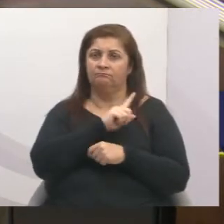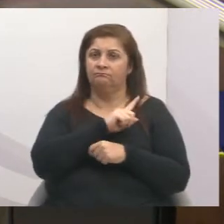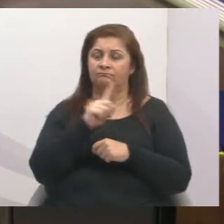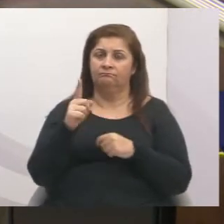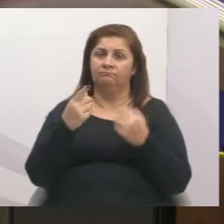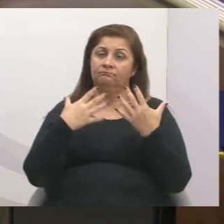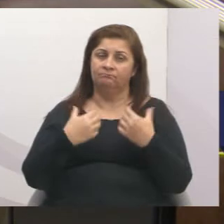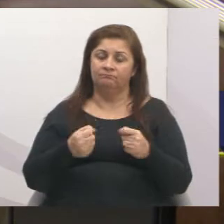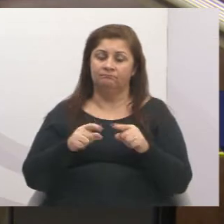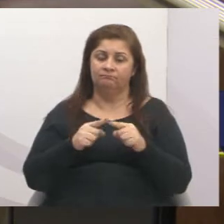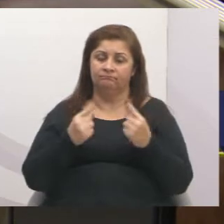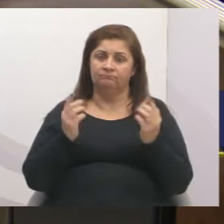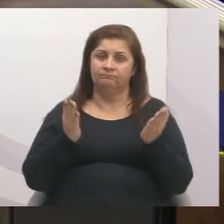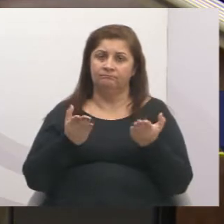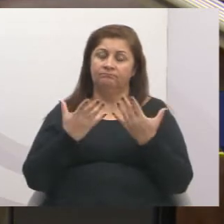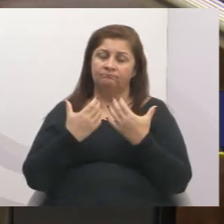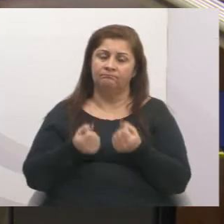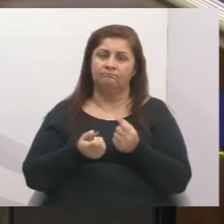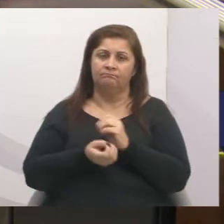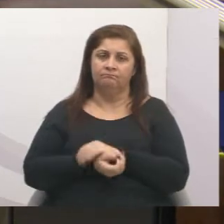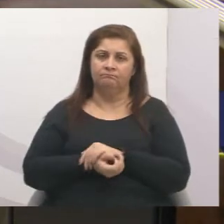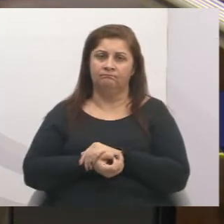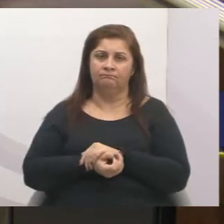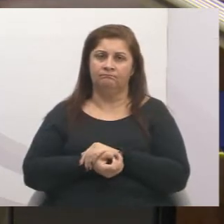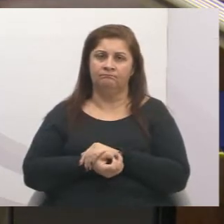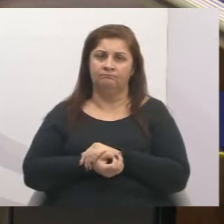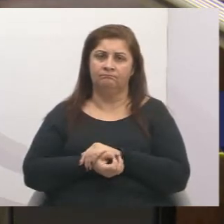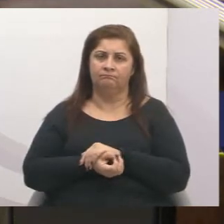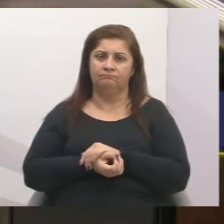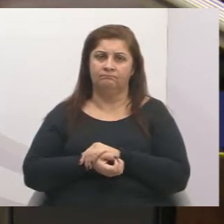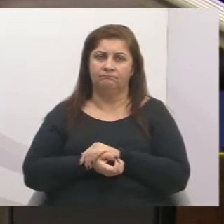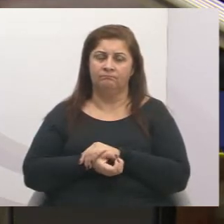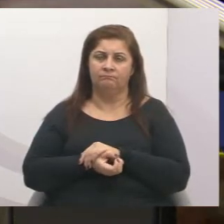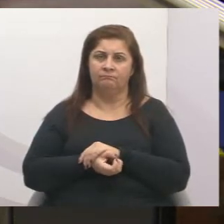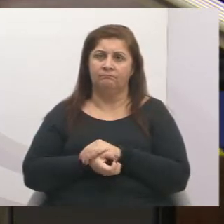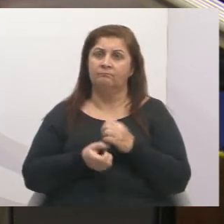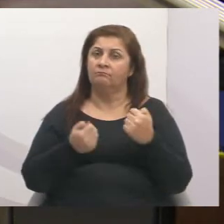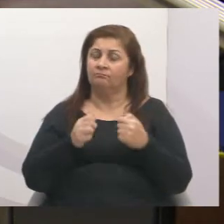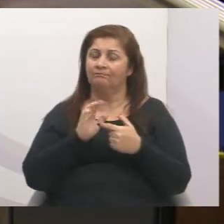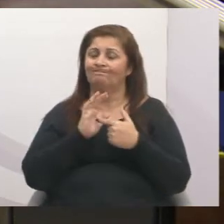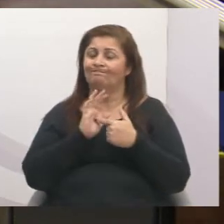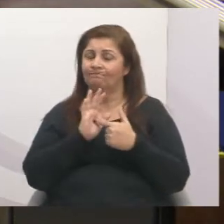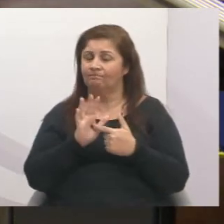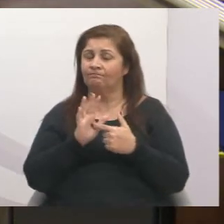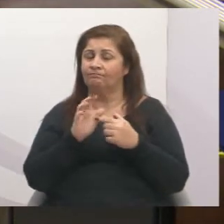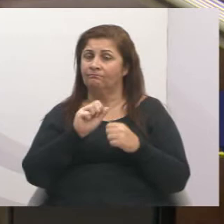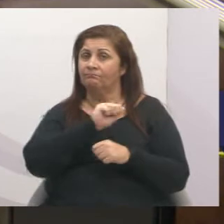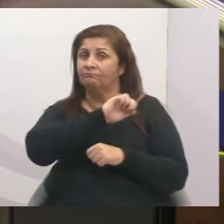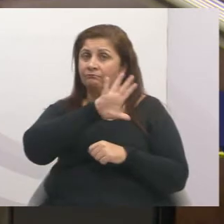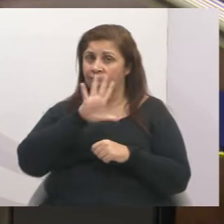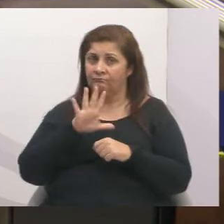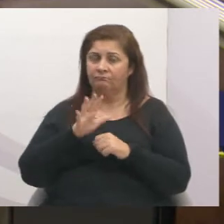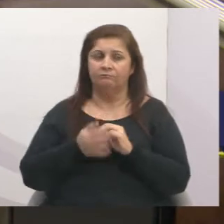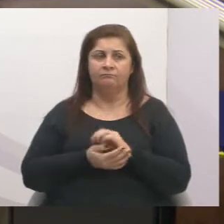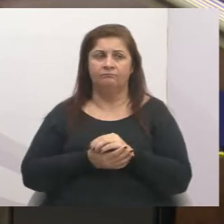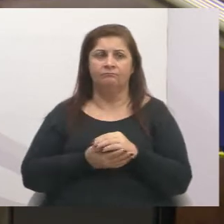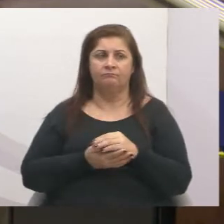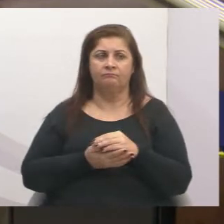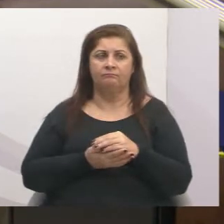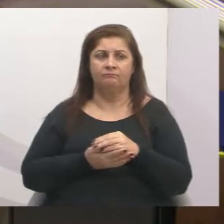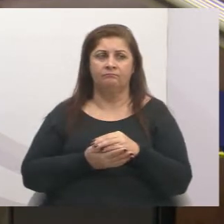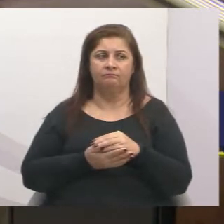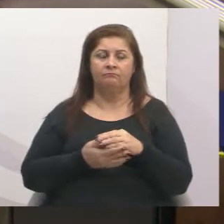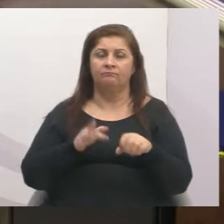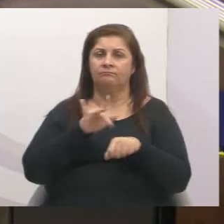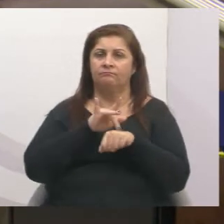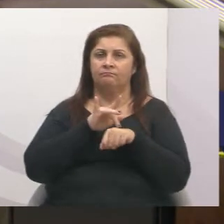e está sendo admitido. Tá? Então, a gente tem que deixar isso bem claro, tá? É um